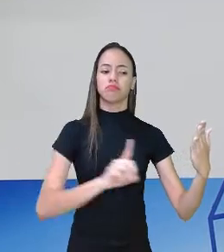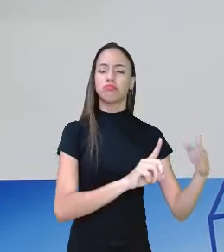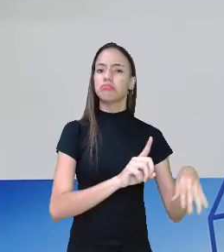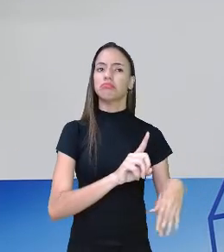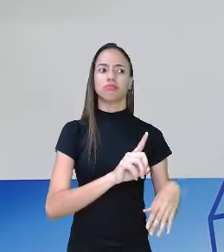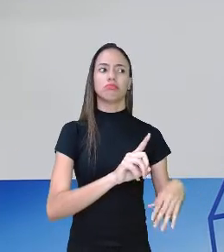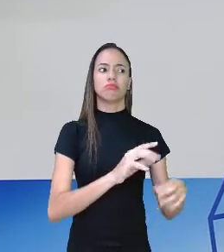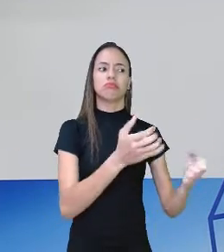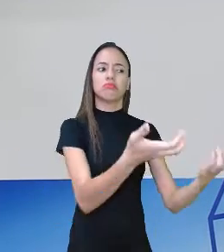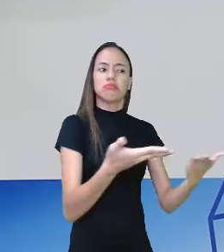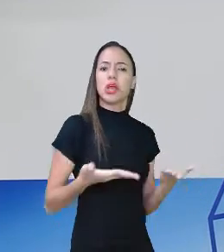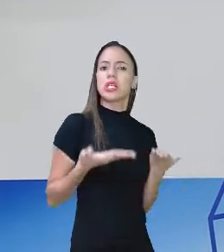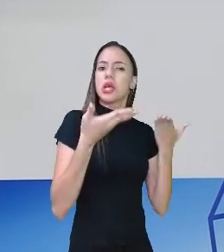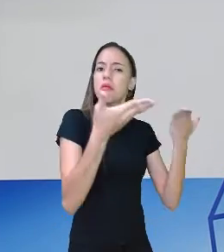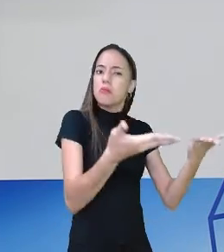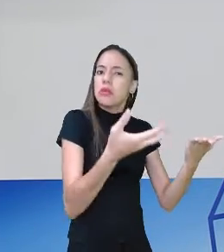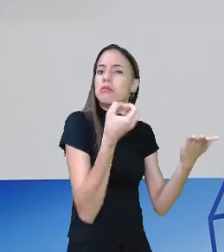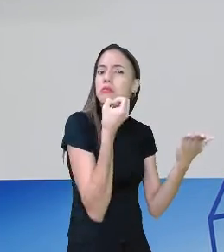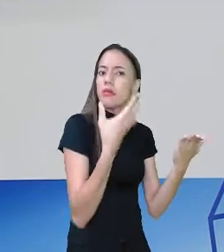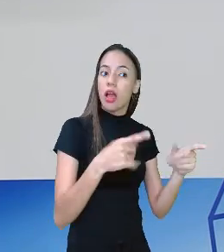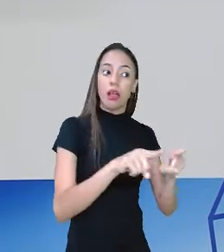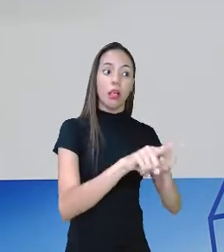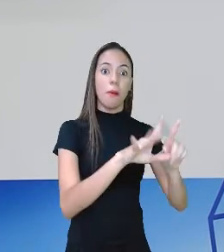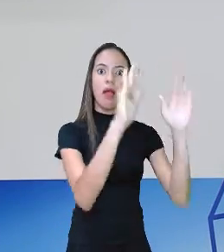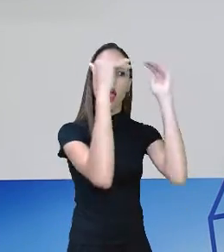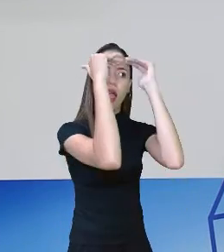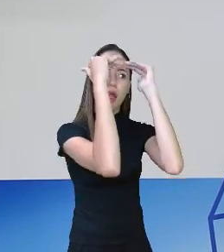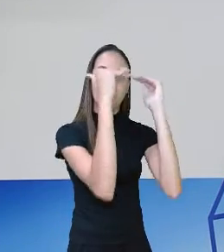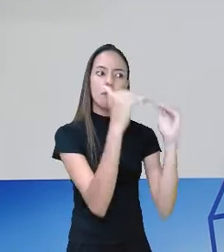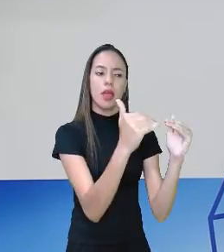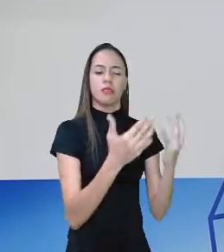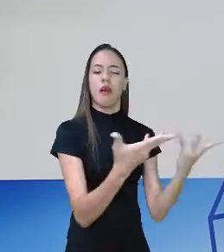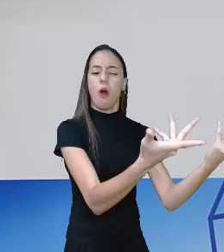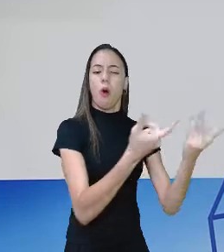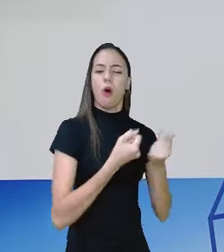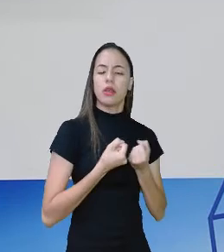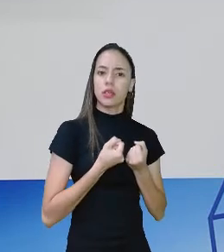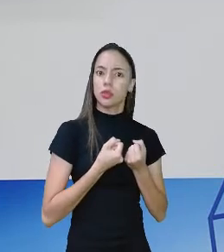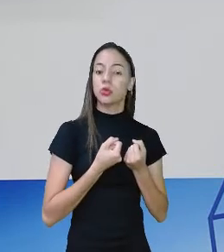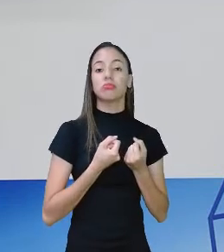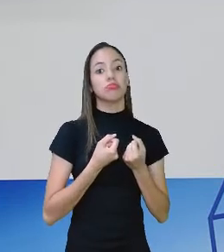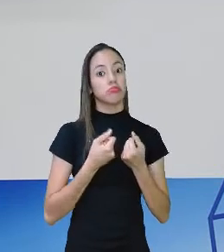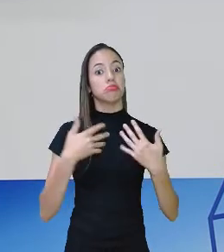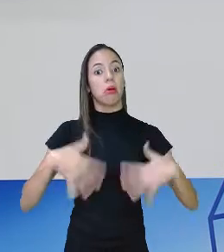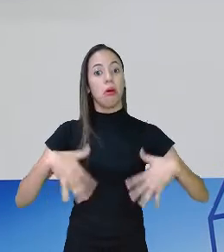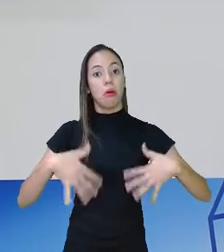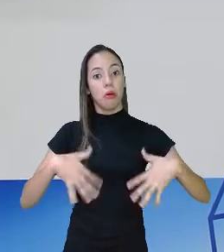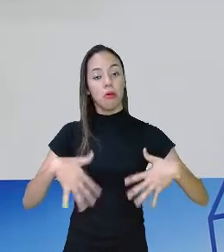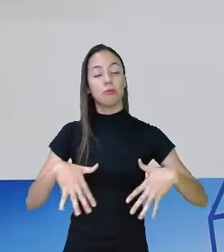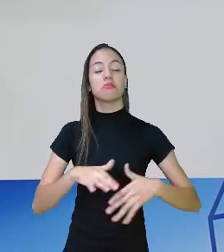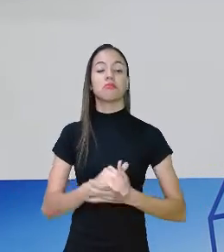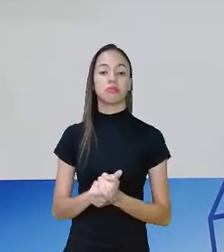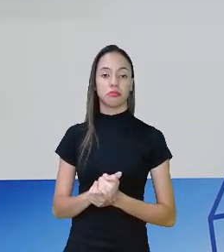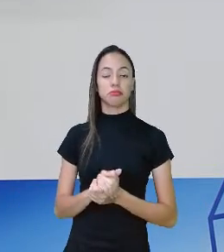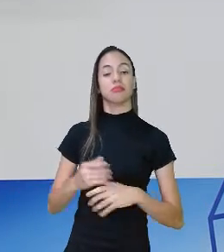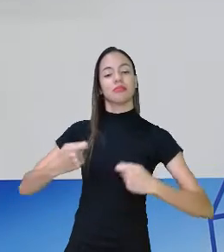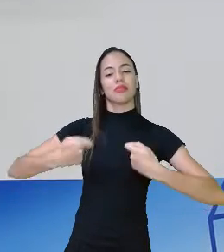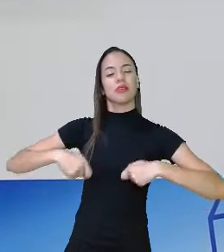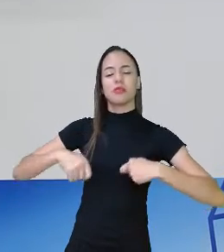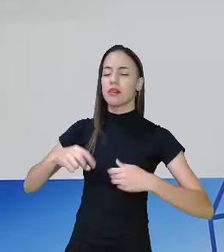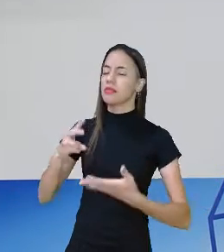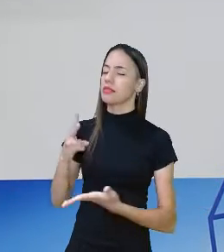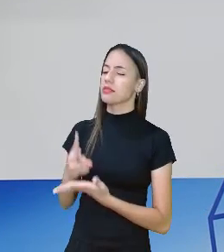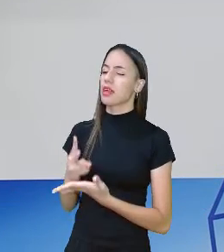acolhido, que ele é visto de maneira respeitosa, não é diferente. Então, precisamos estar,